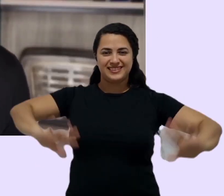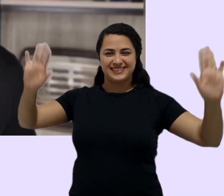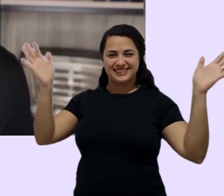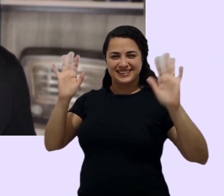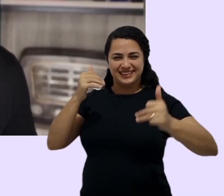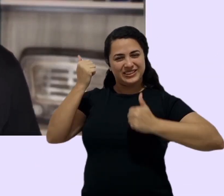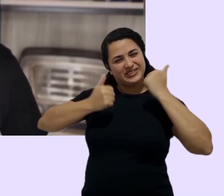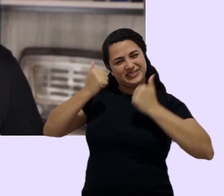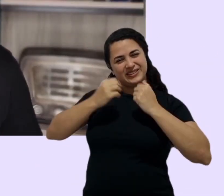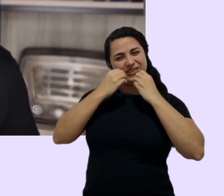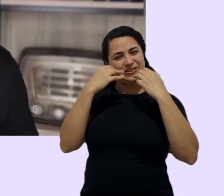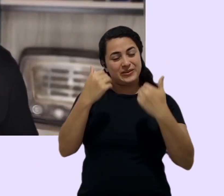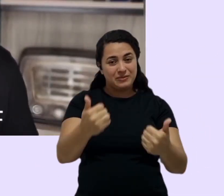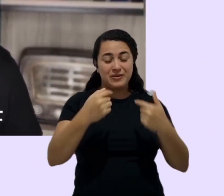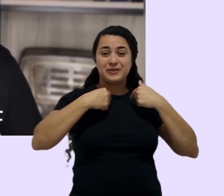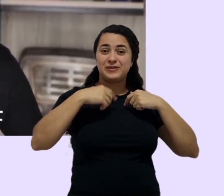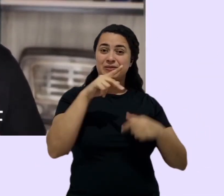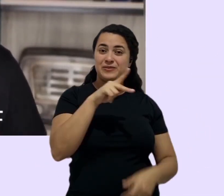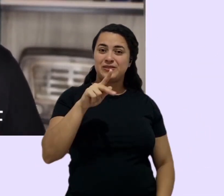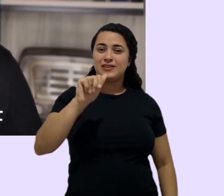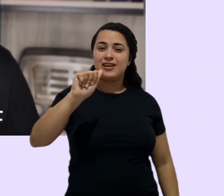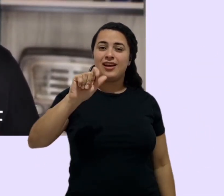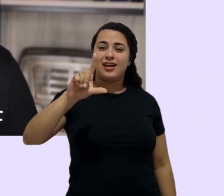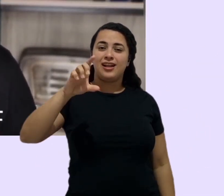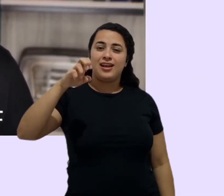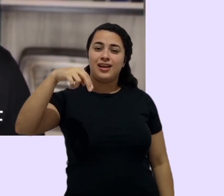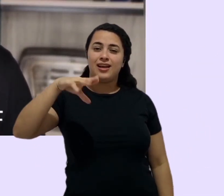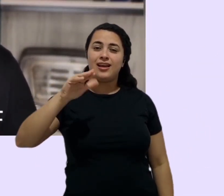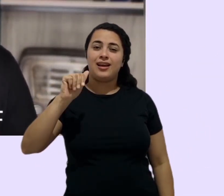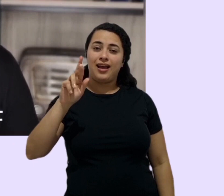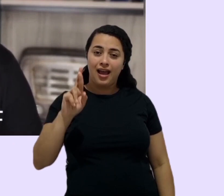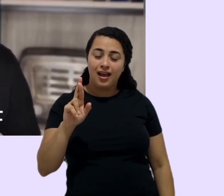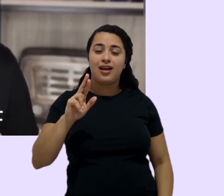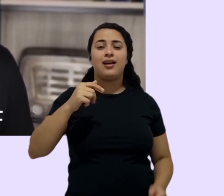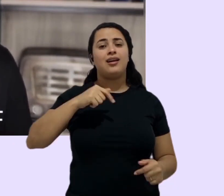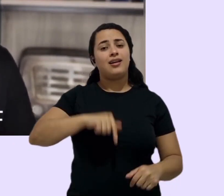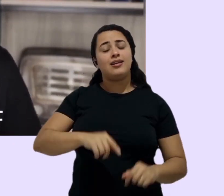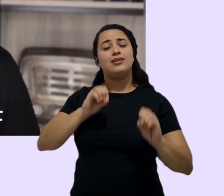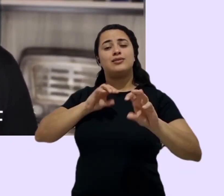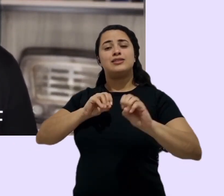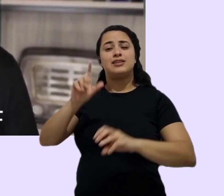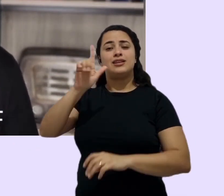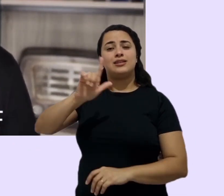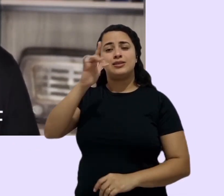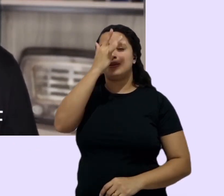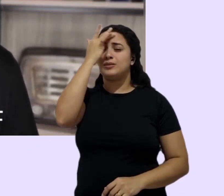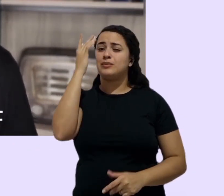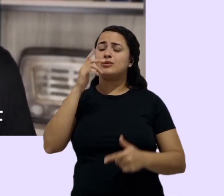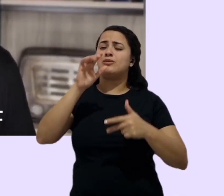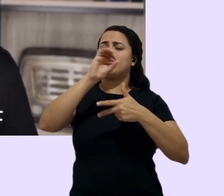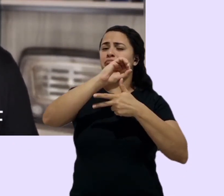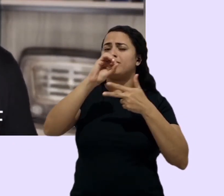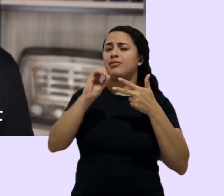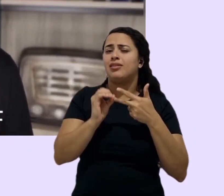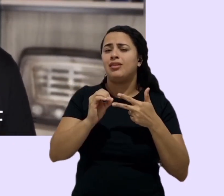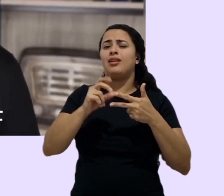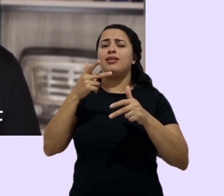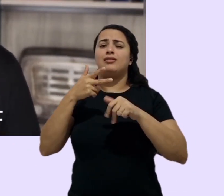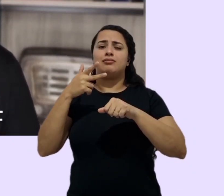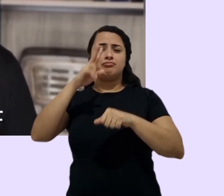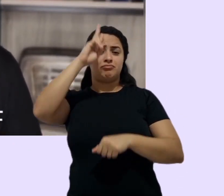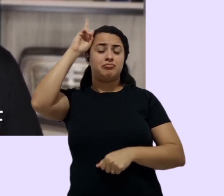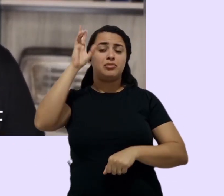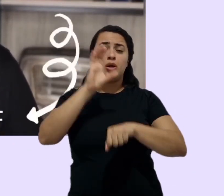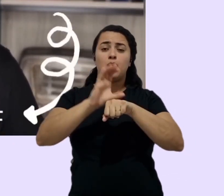E aí galera, tudo bem? Eu sou o professor Alencar e aqui a gente vai falar de literatura para quem faz Enem, vestibulares, concursos